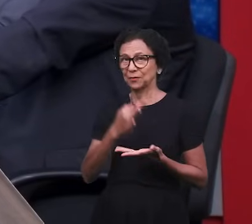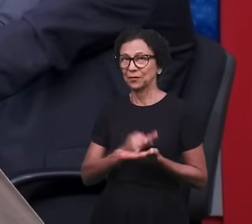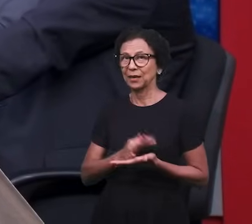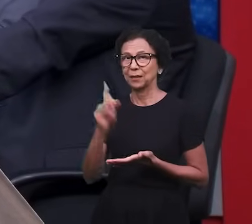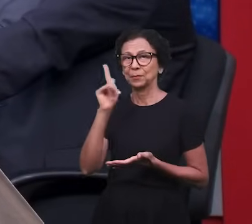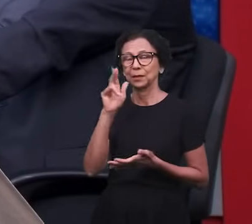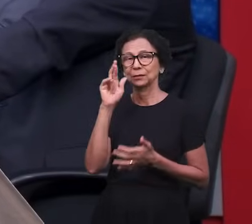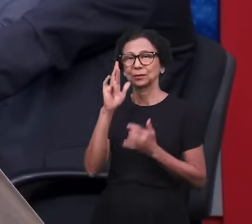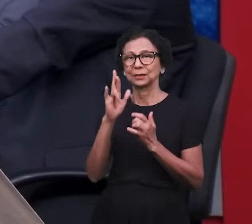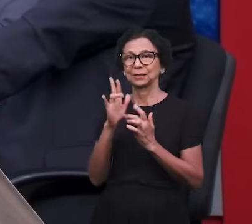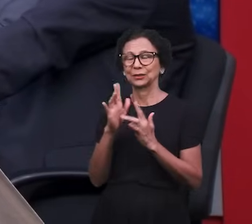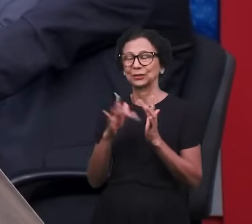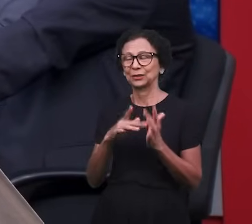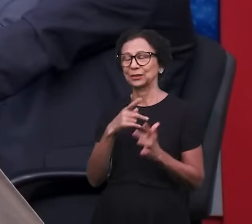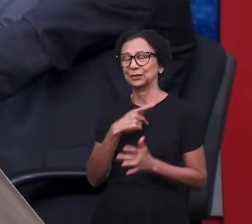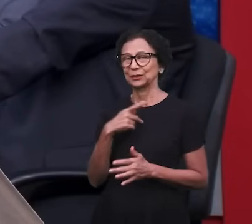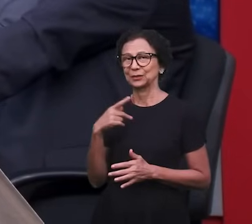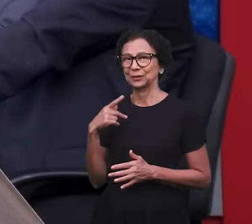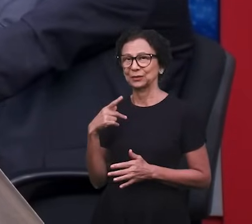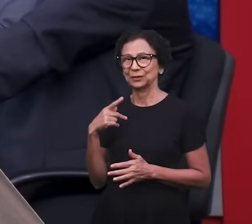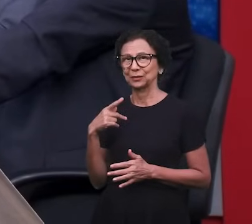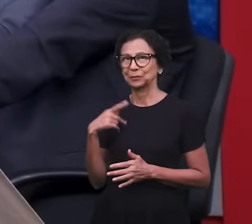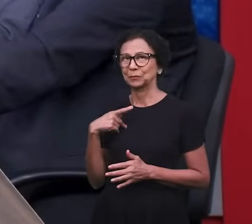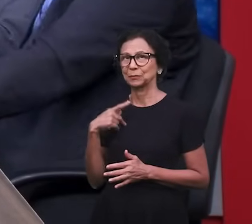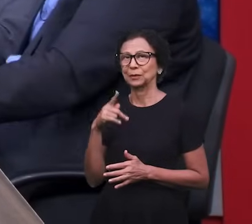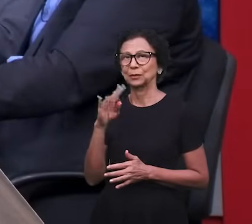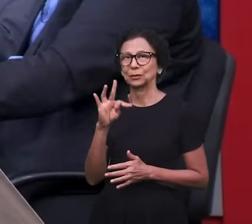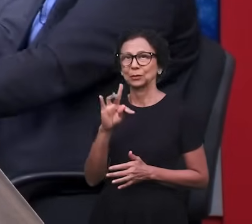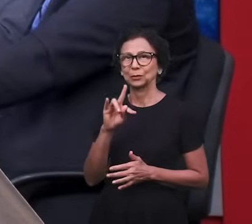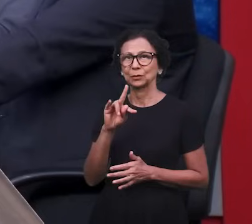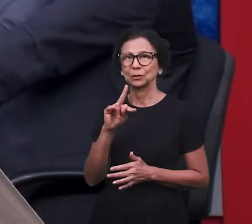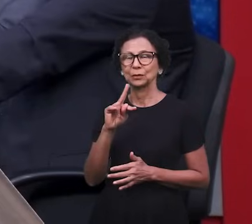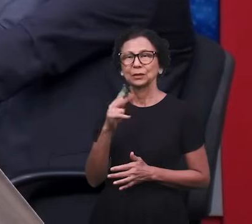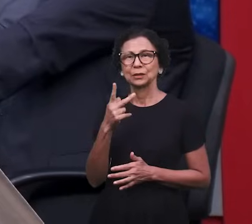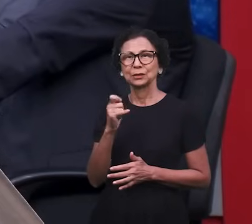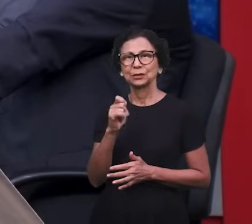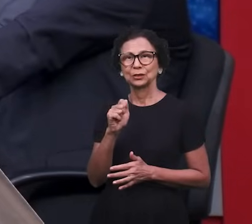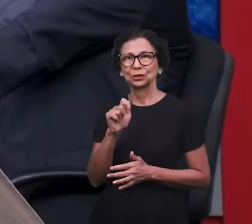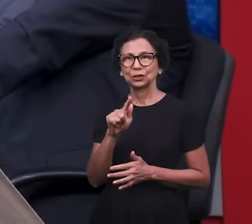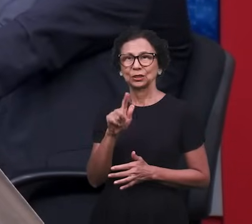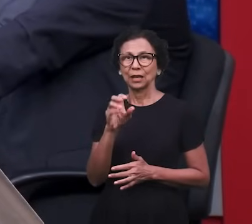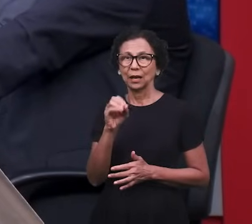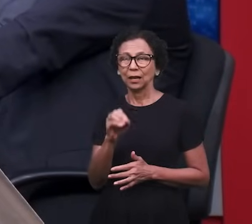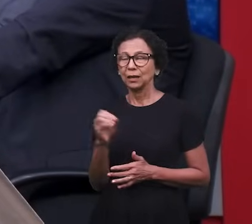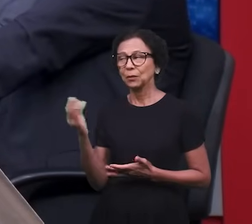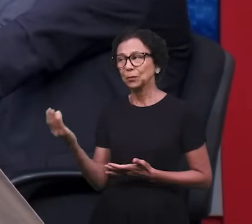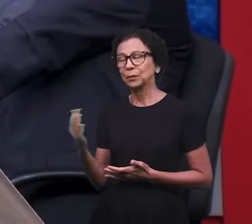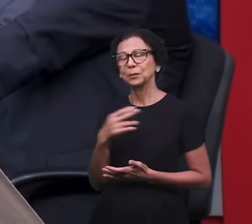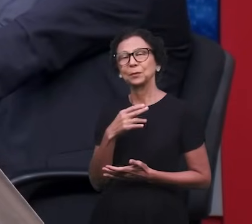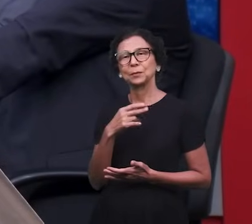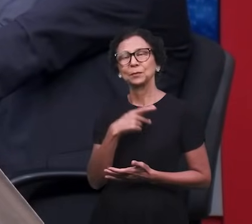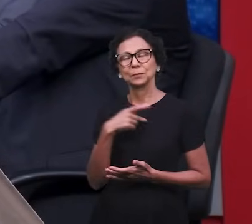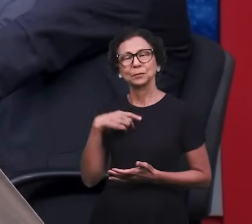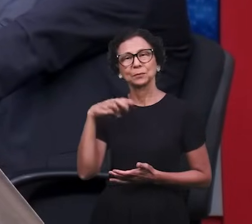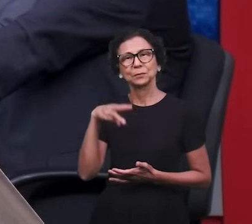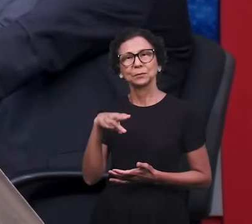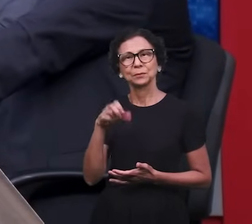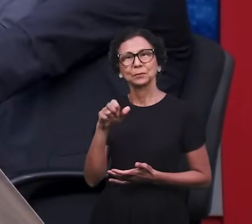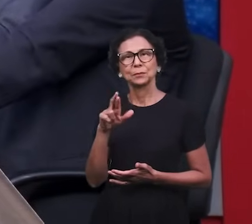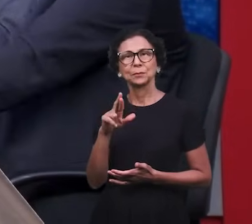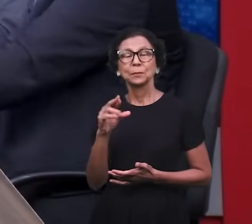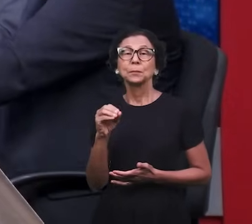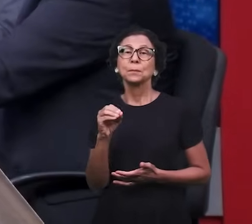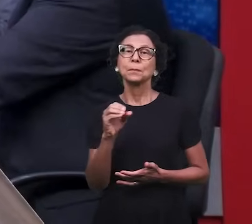Paz do Senhor. Paz do Senhor, Pastor Marcos. Paz do Senhor, os irmãos. Amém. Agora nós teremos algumas perguntas,